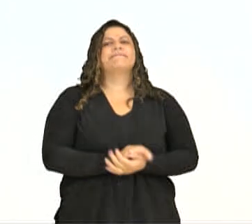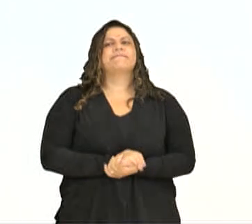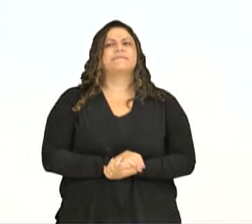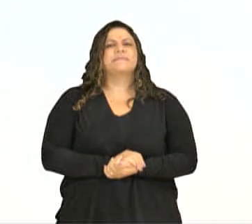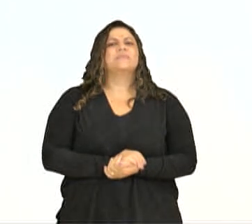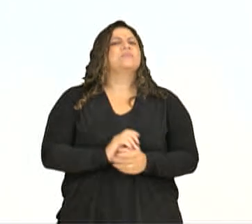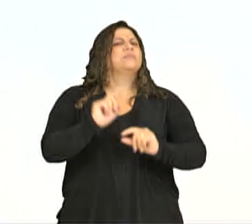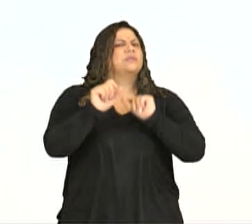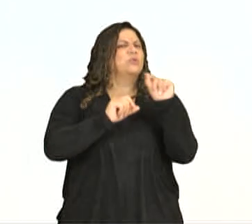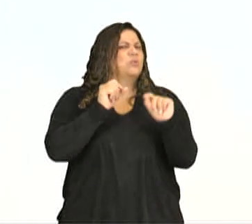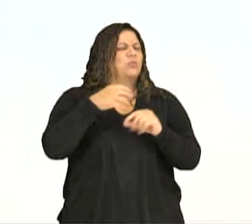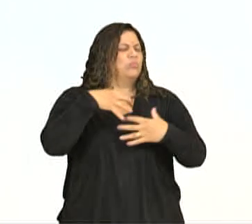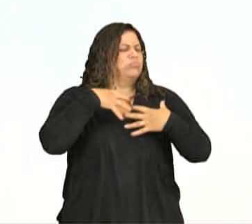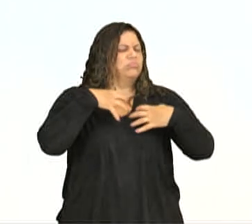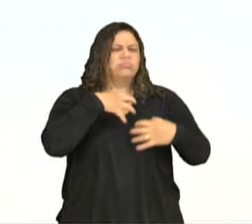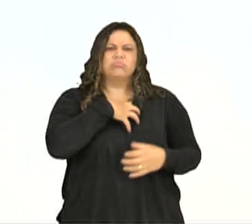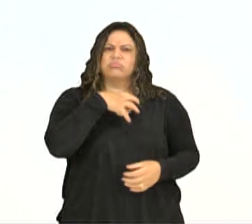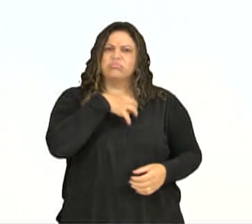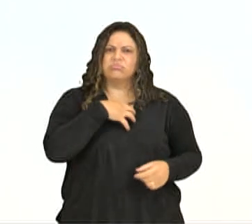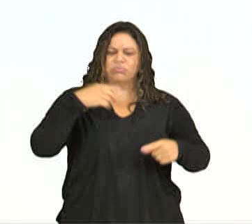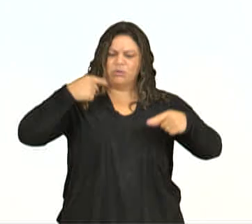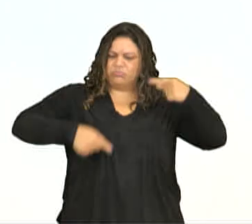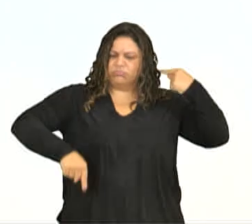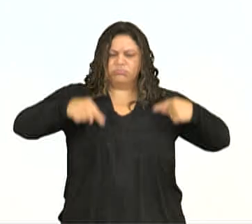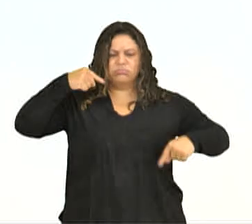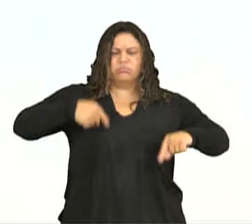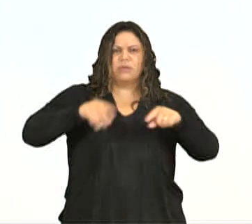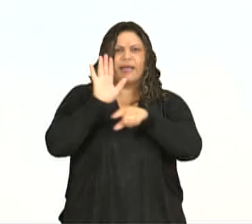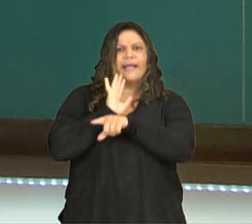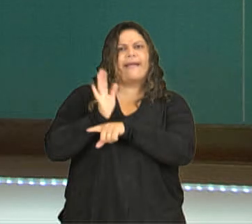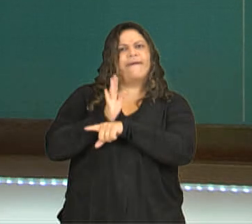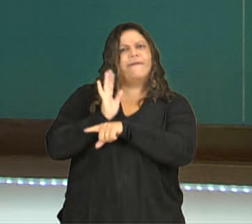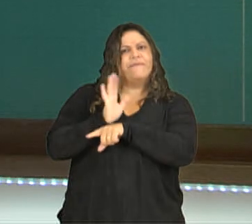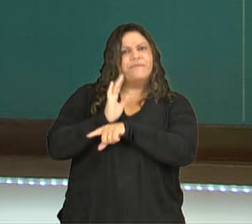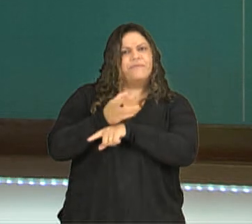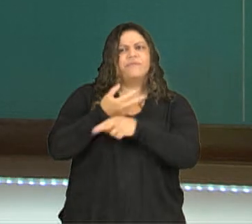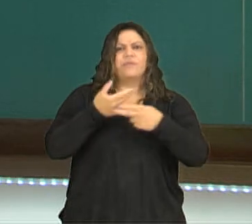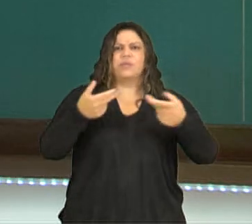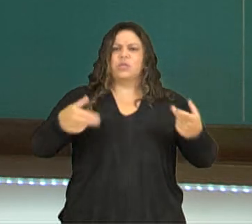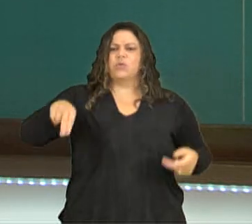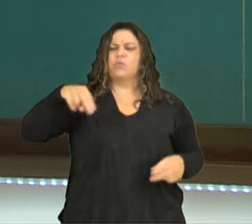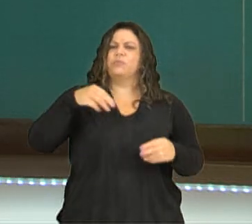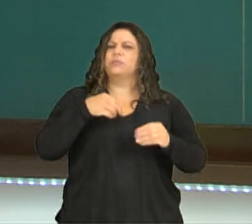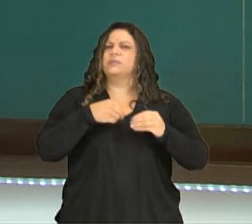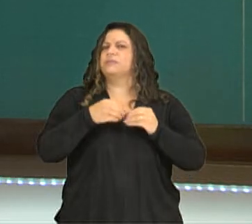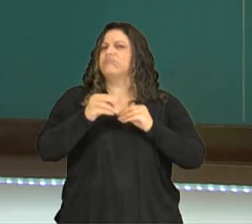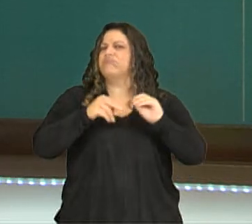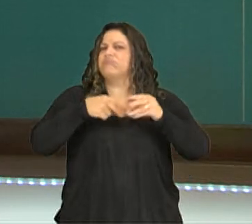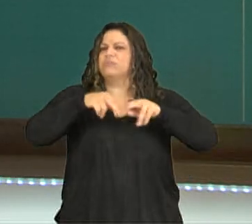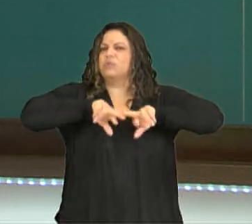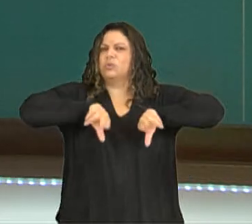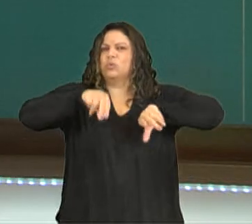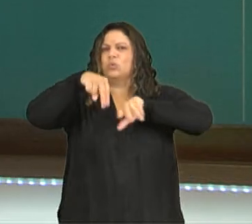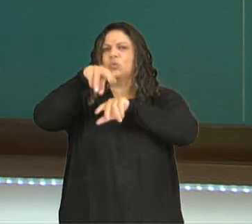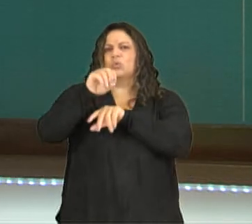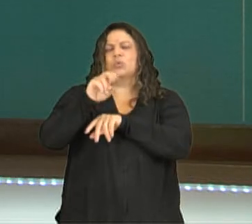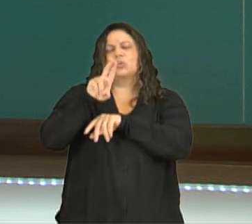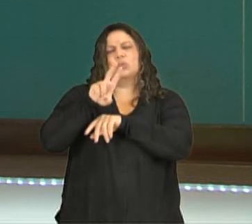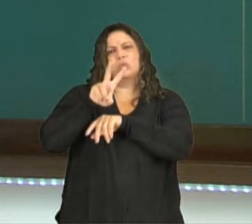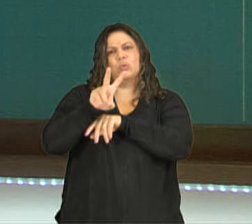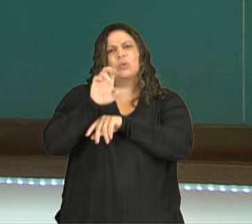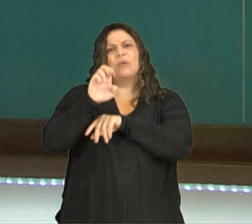algum momento da vida de vocês? Seja em filmes, seja em novelas ou em próprias apresentações na